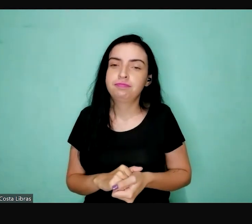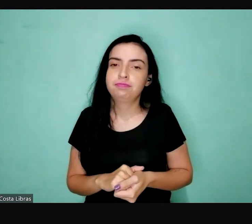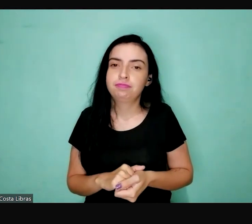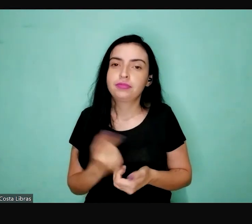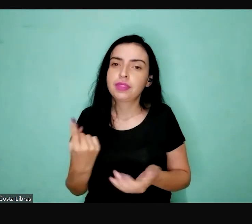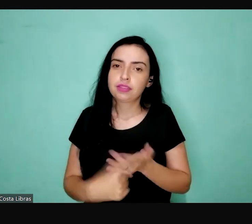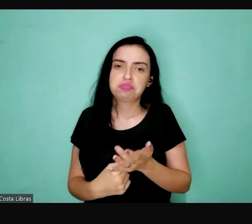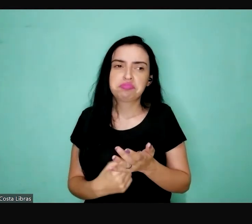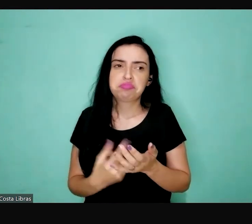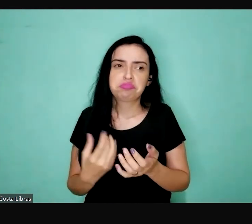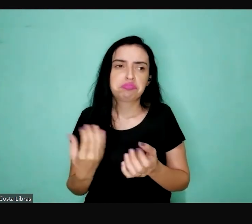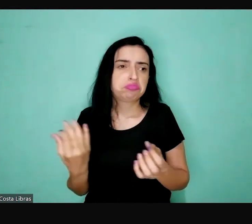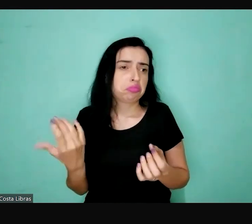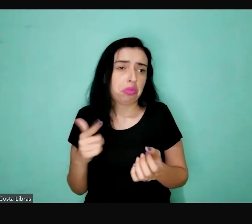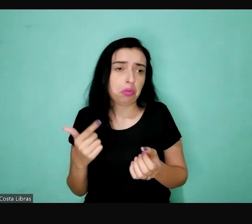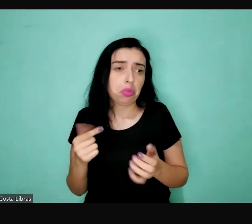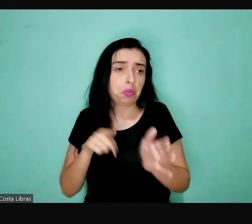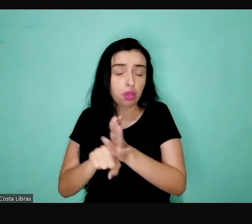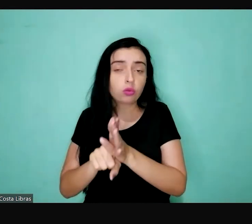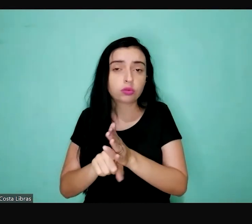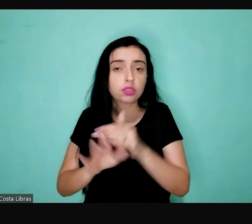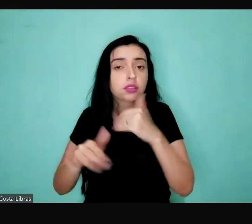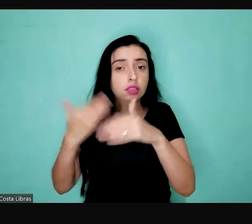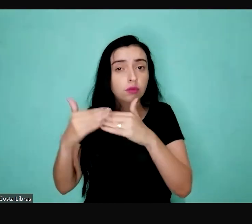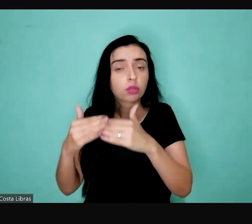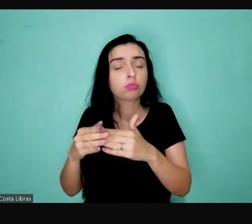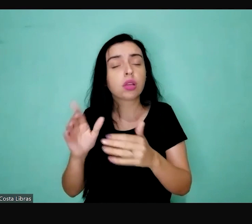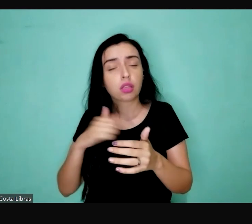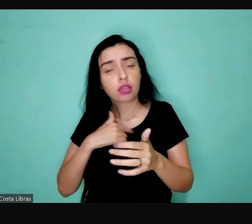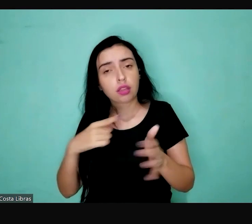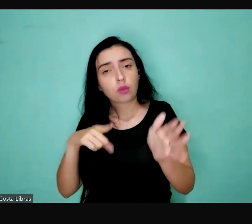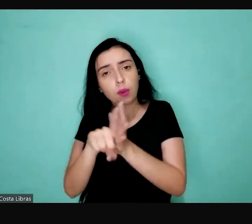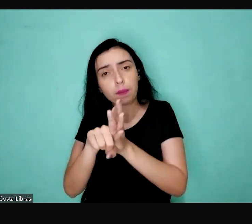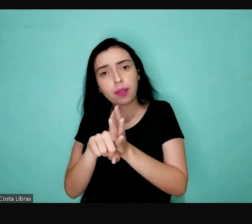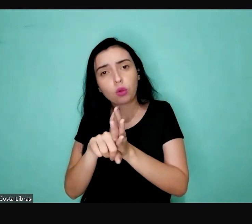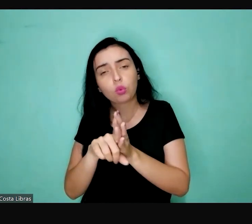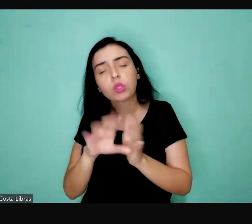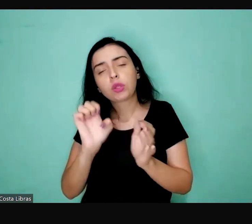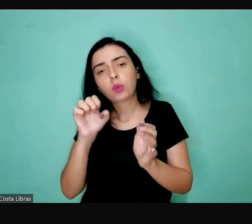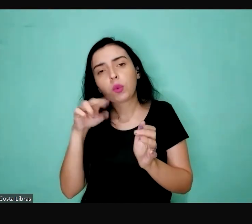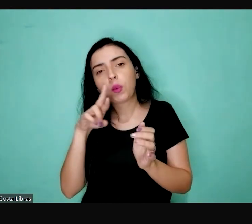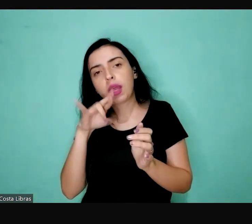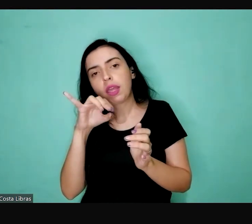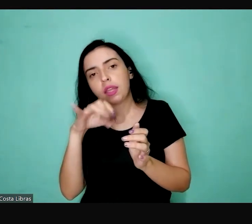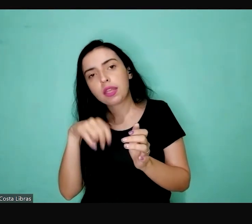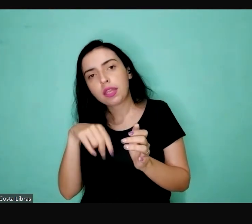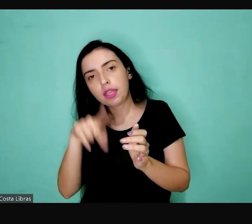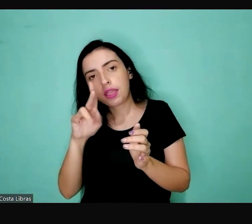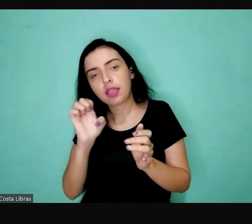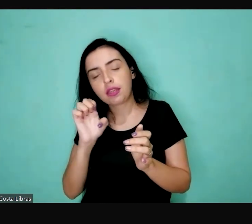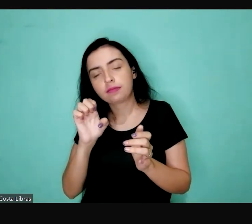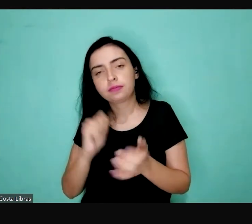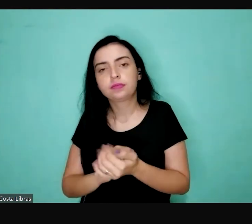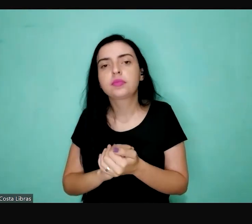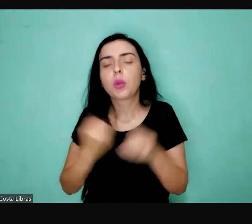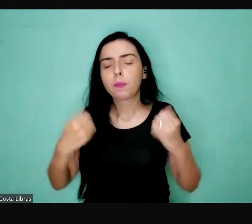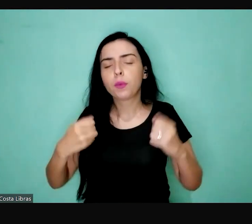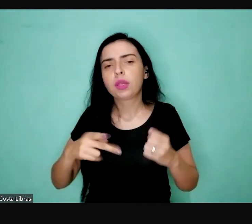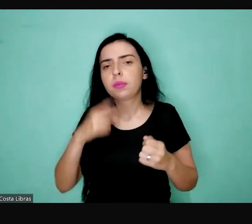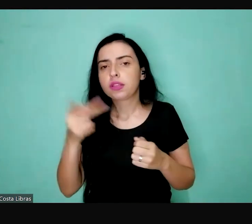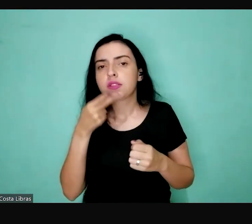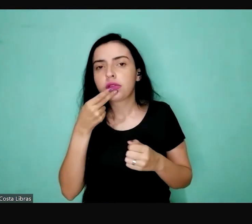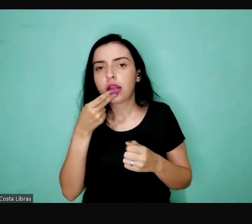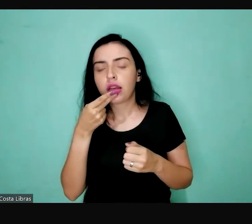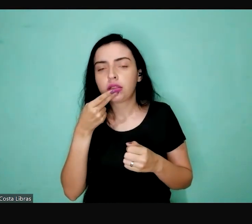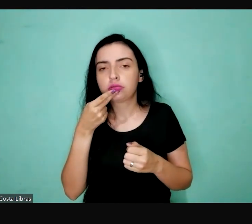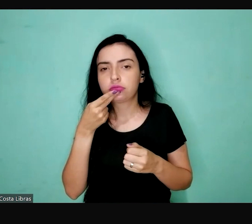pergunta? Prossegue? Então, vamos lá. Eu tenho uma pergunta do Eric da Silva Lima. Poderíamos dizer que, em